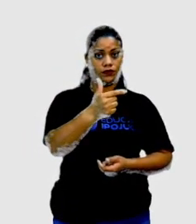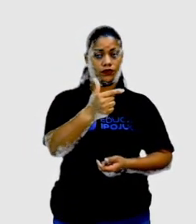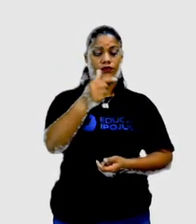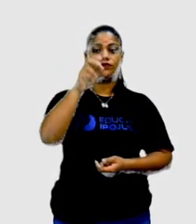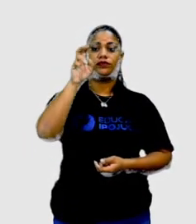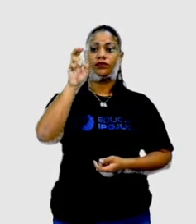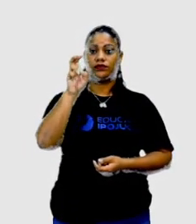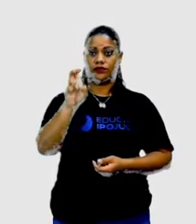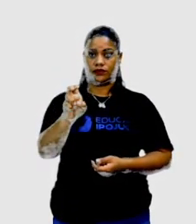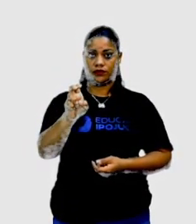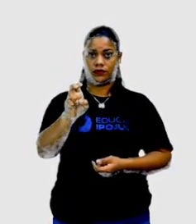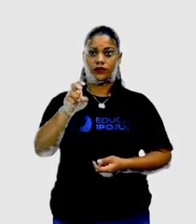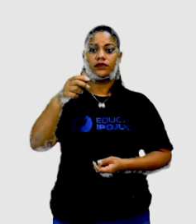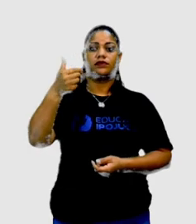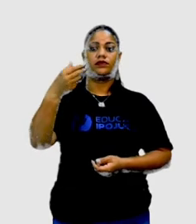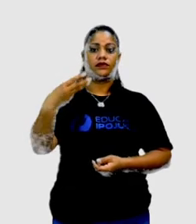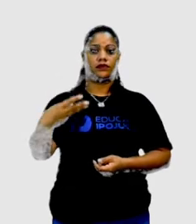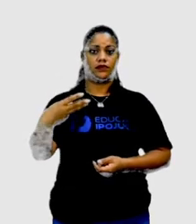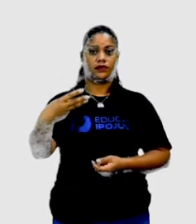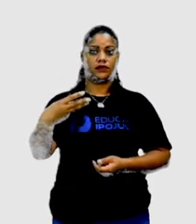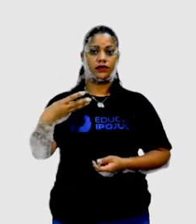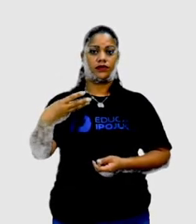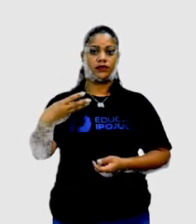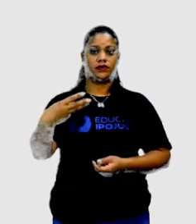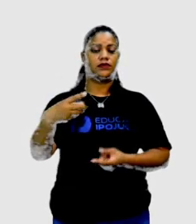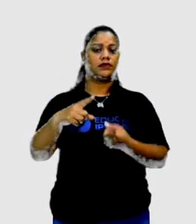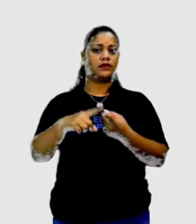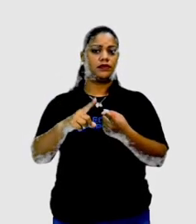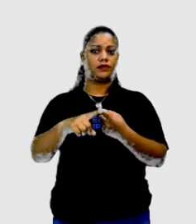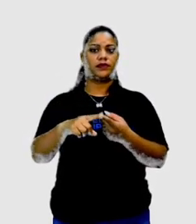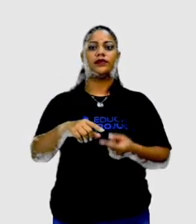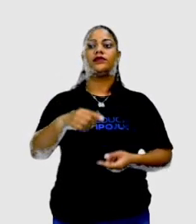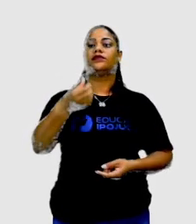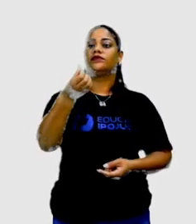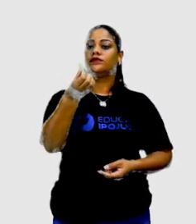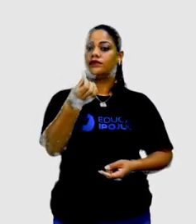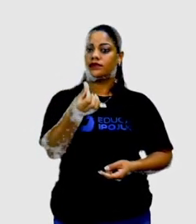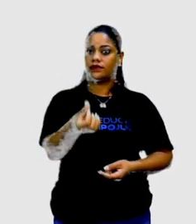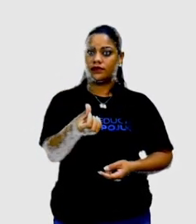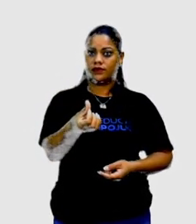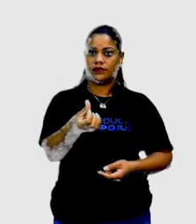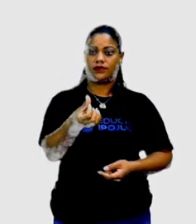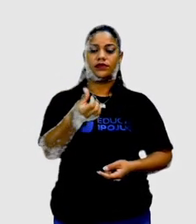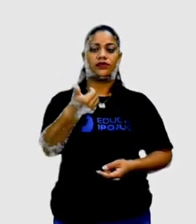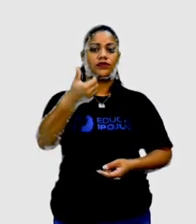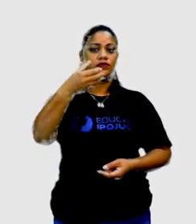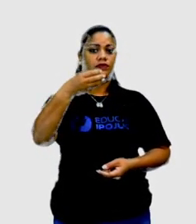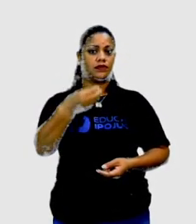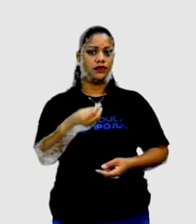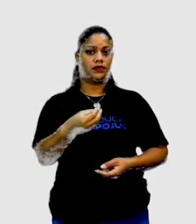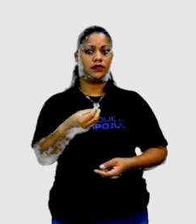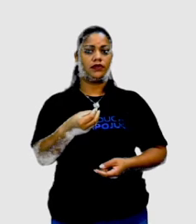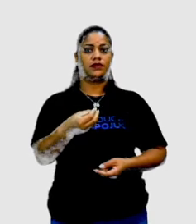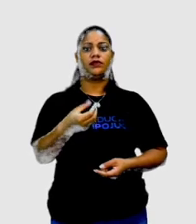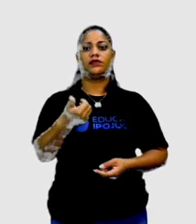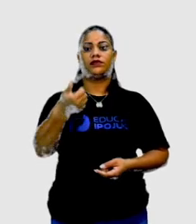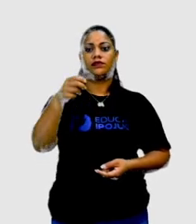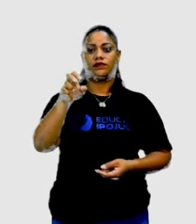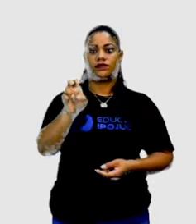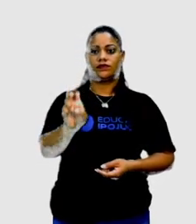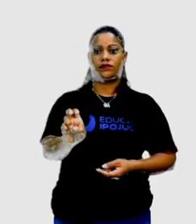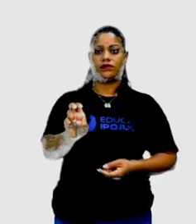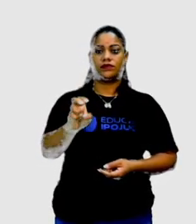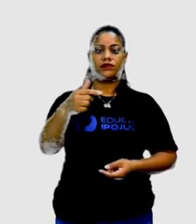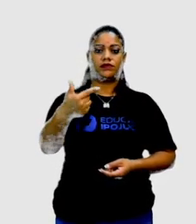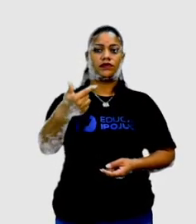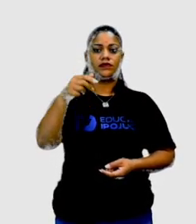do 5, do 3, nós temos o 6, o 10, o 15